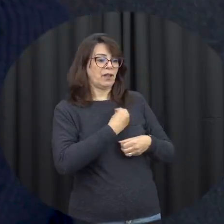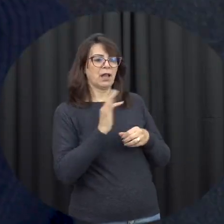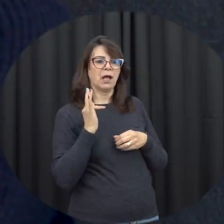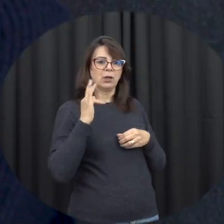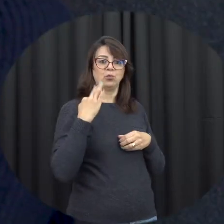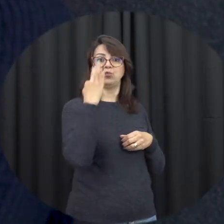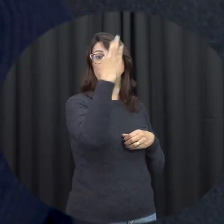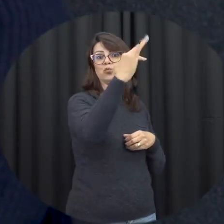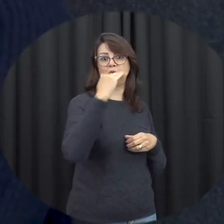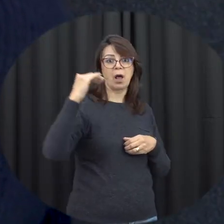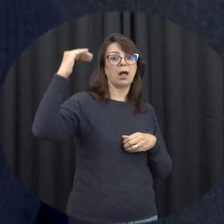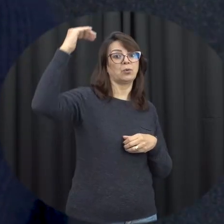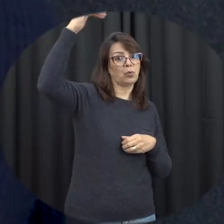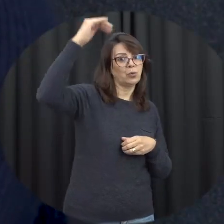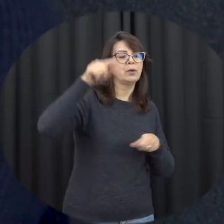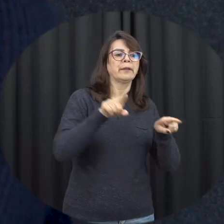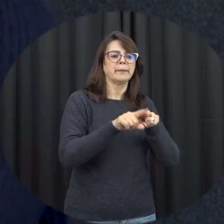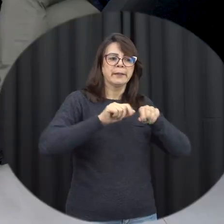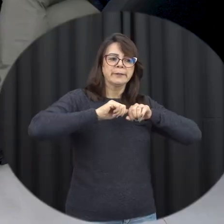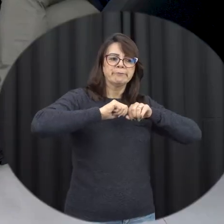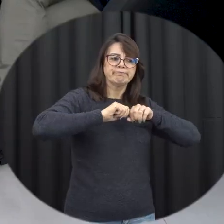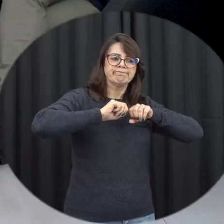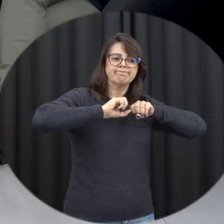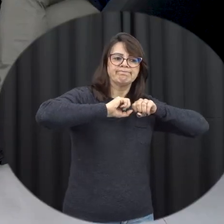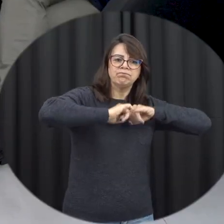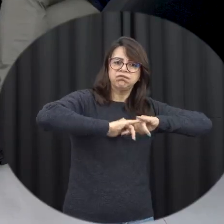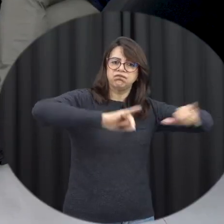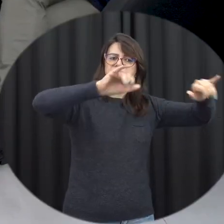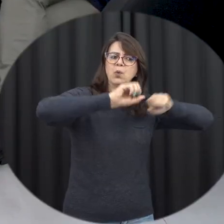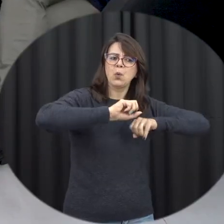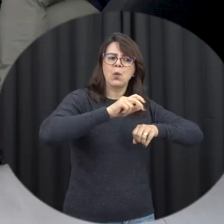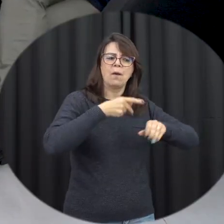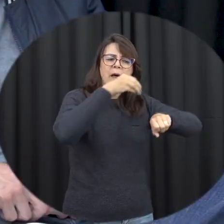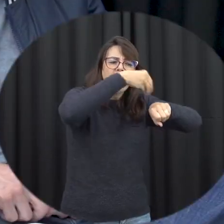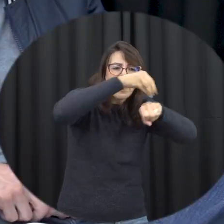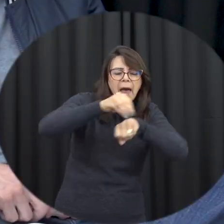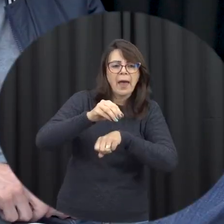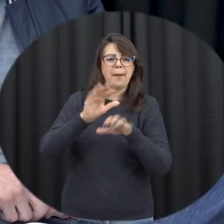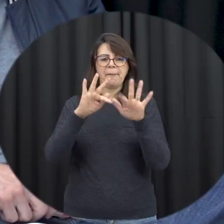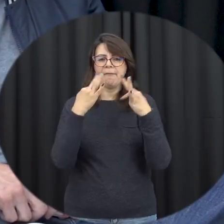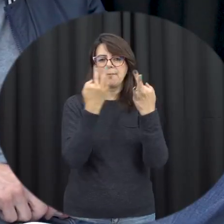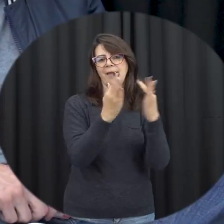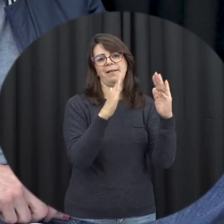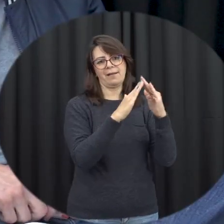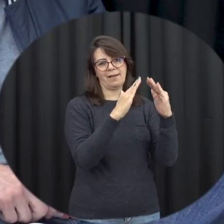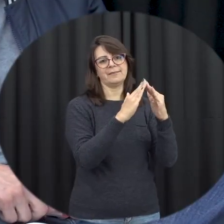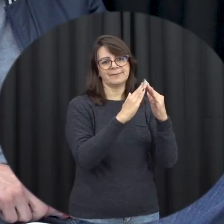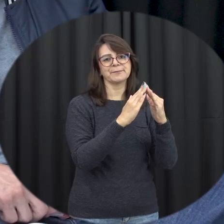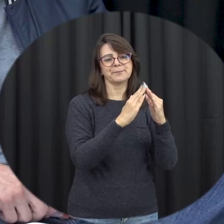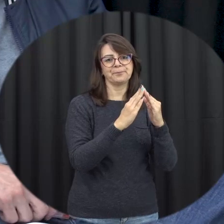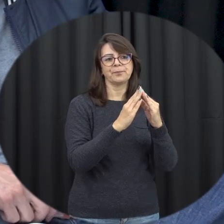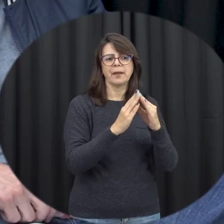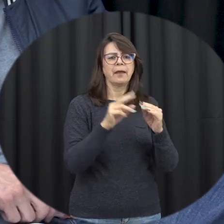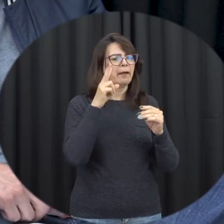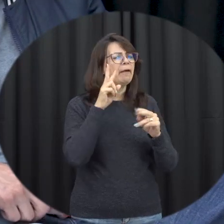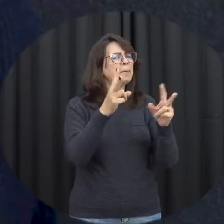vida adulta, né? E às vezes podem levar até para os pais, né? Exatamente. No dia a dia da própria casa, né? Exatamente. A gente